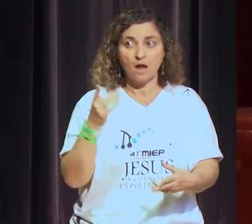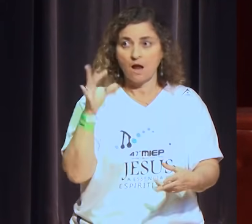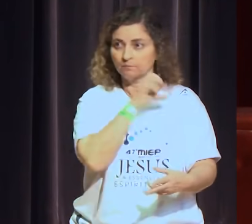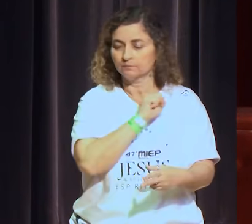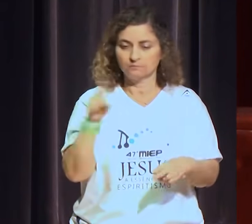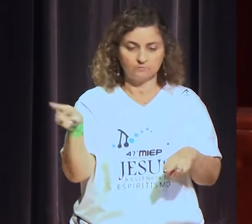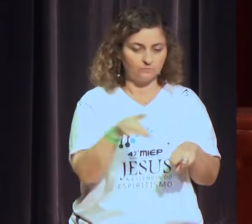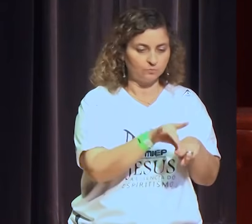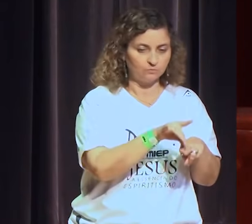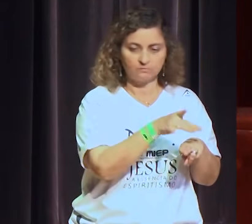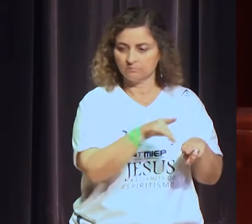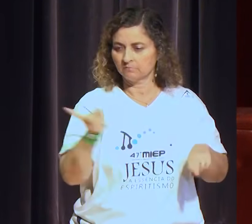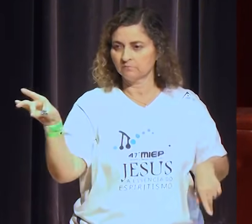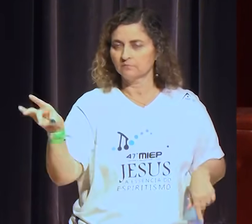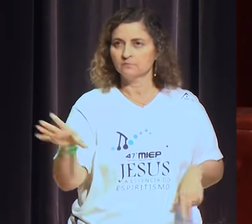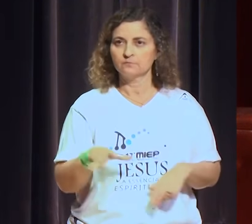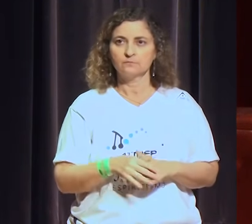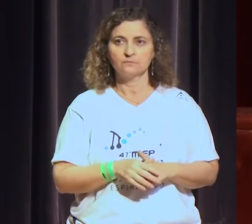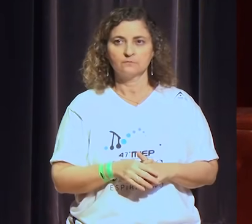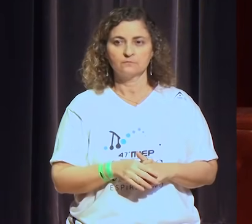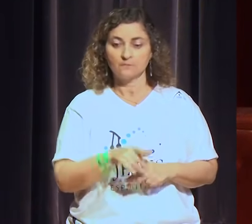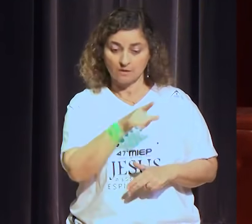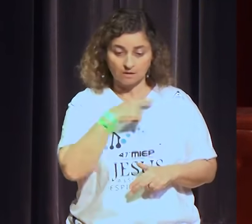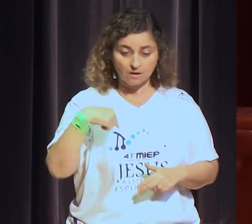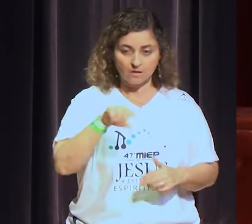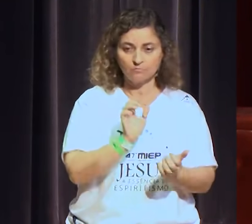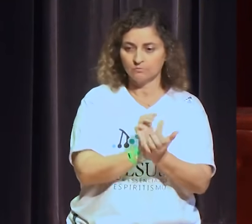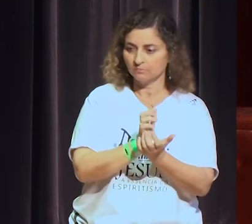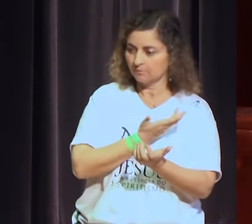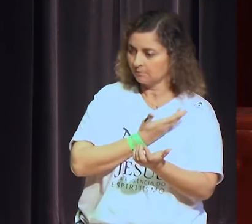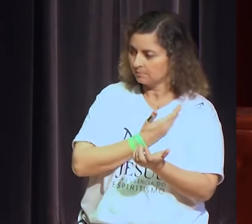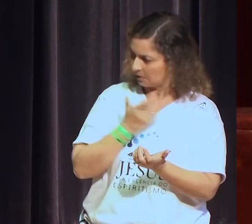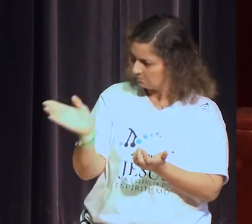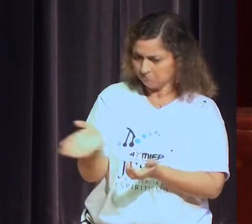Coisa rápida. Eu vou ali e volto.